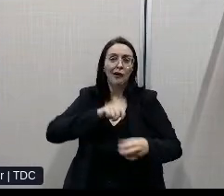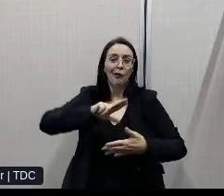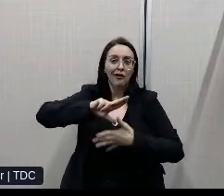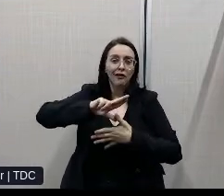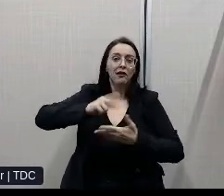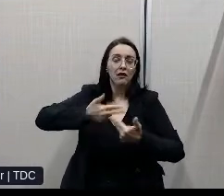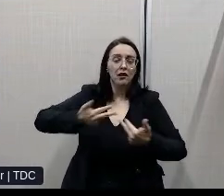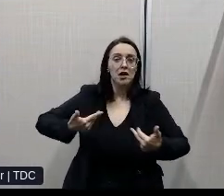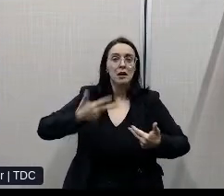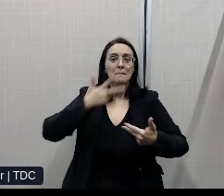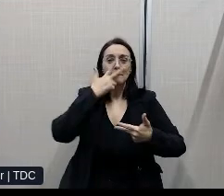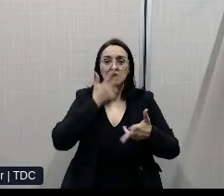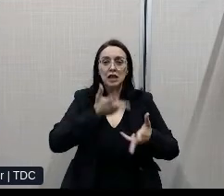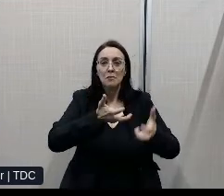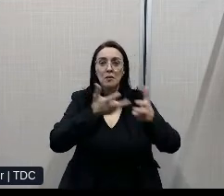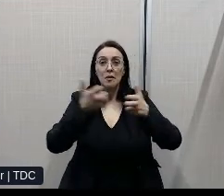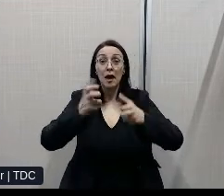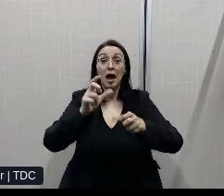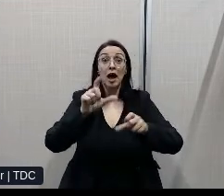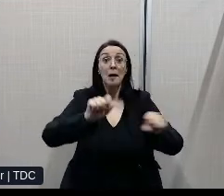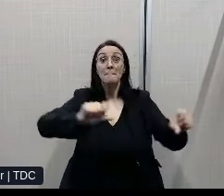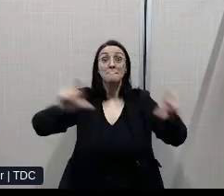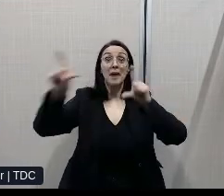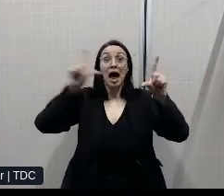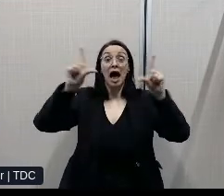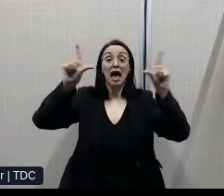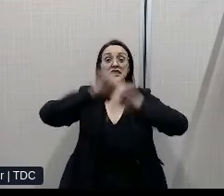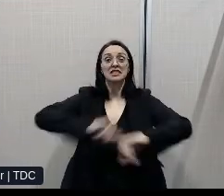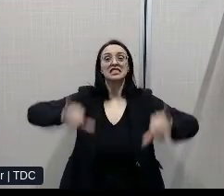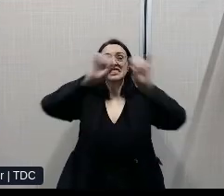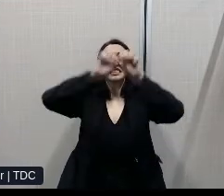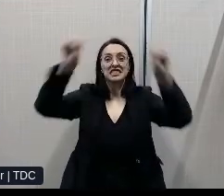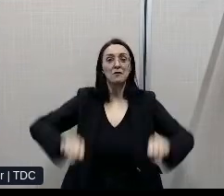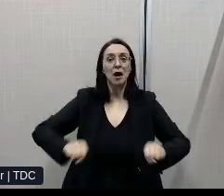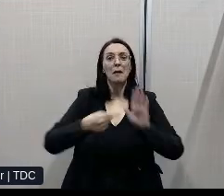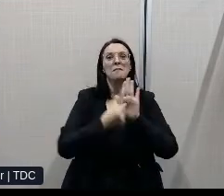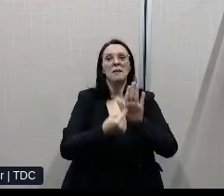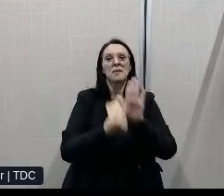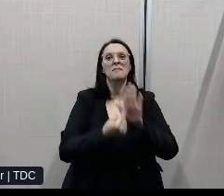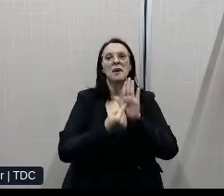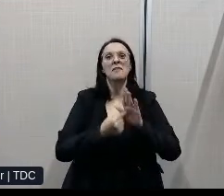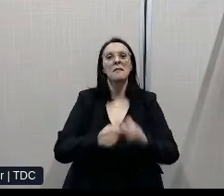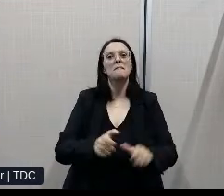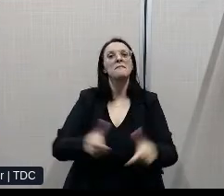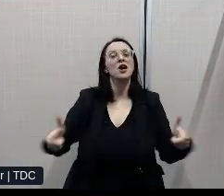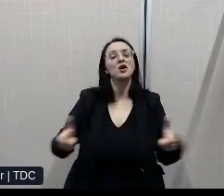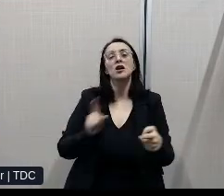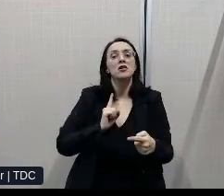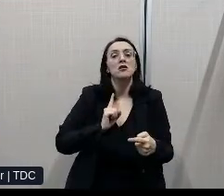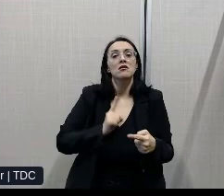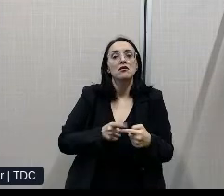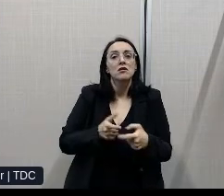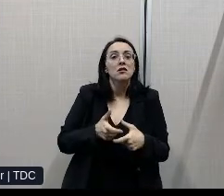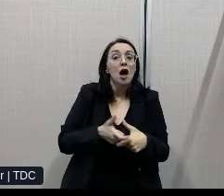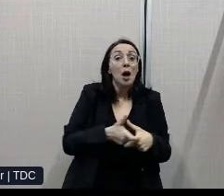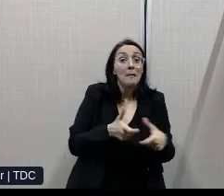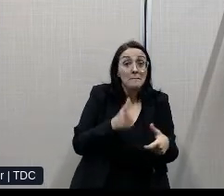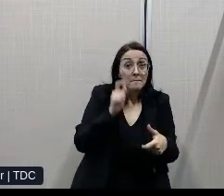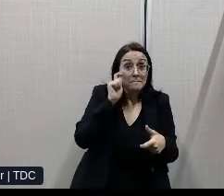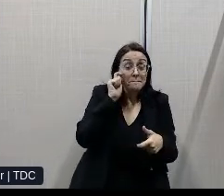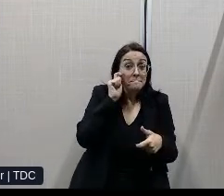tendência de surgir como alerta nesse sistema com uma frequência muito maior do que pessoas brancas, mesmo que as pessoas